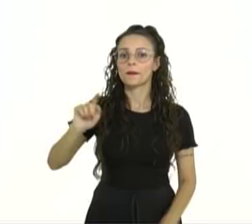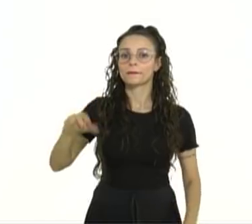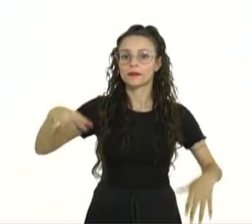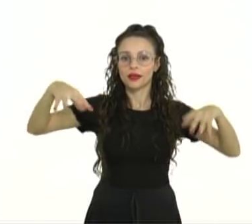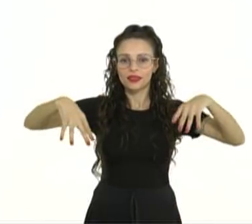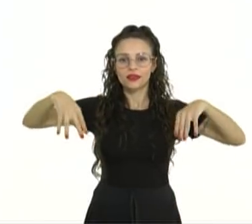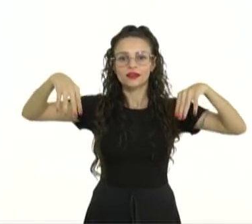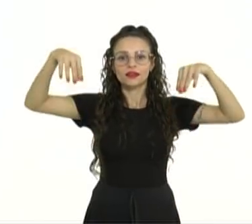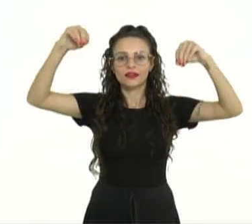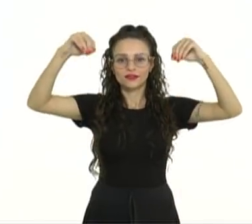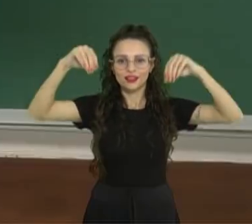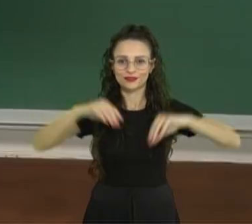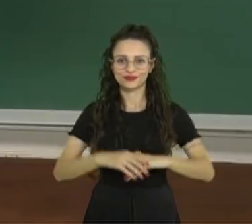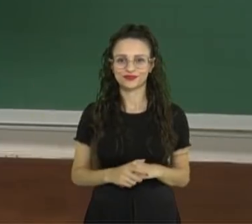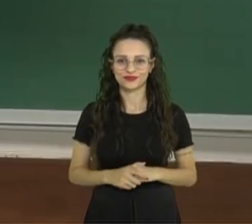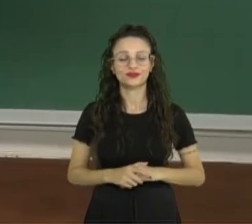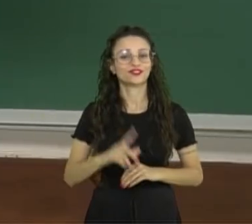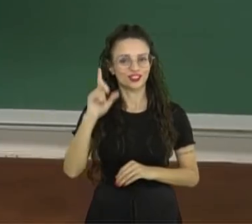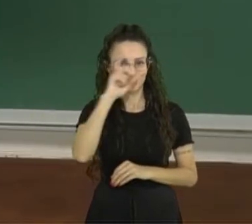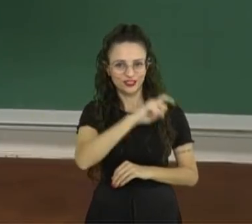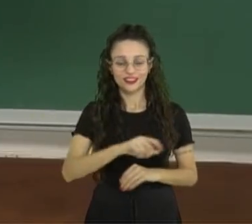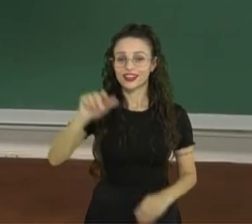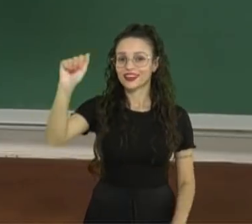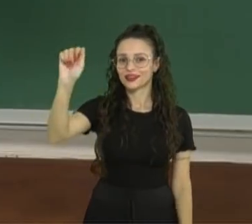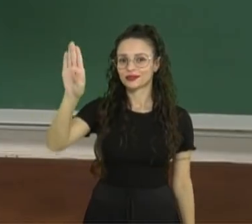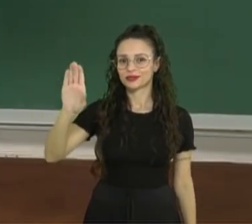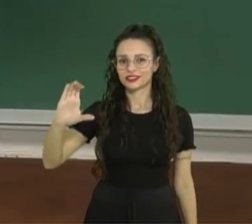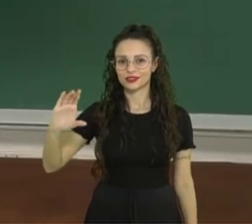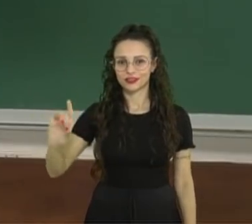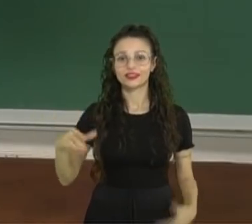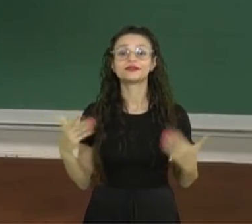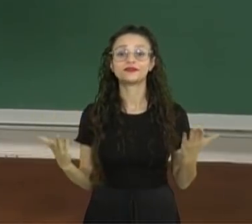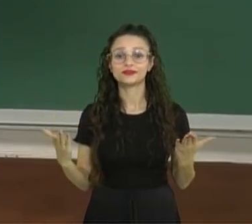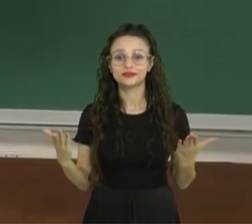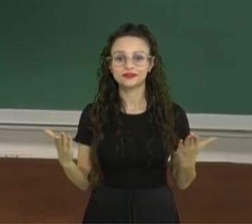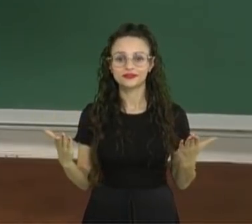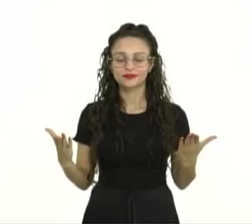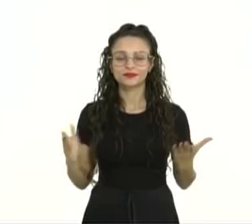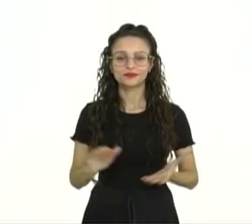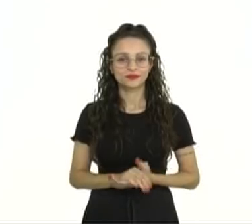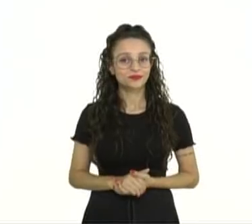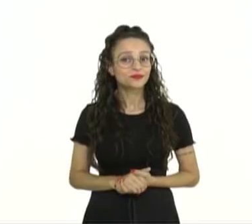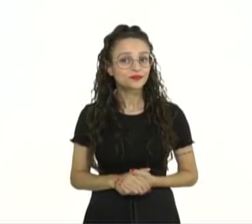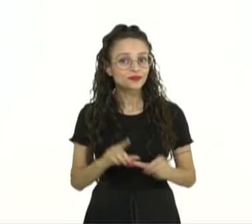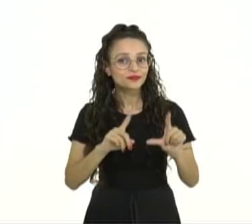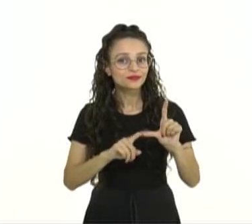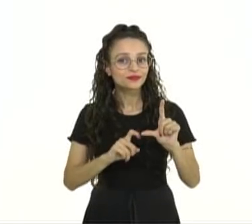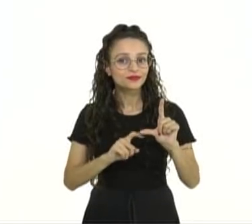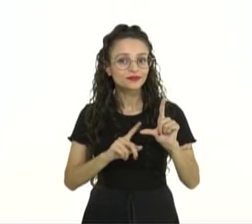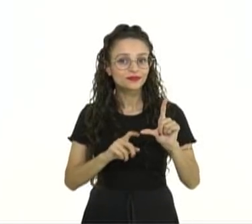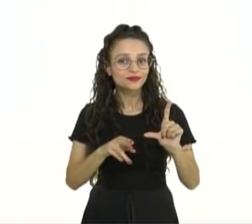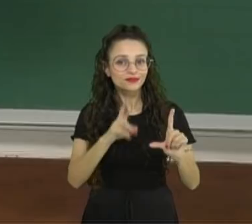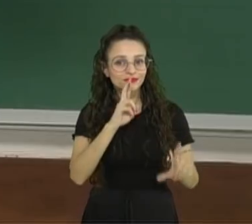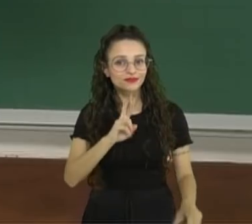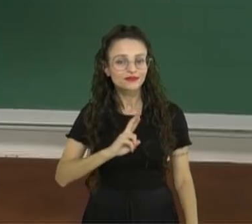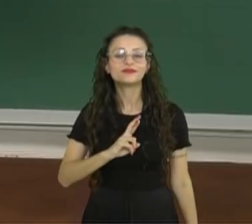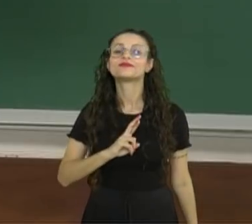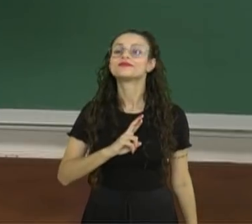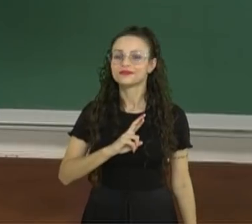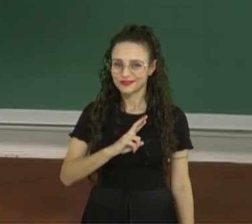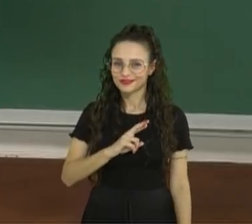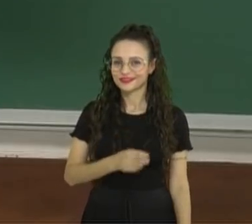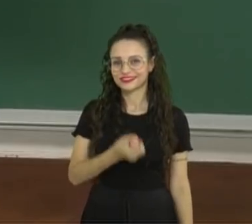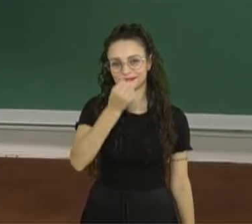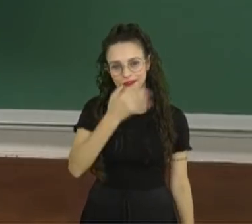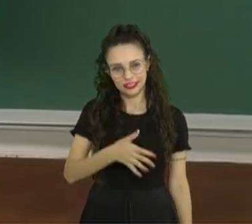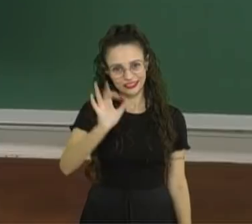de pedras medievais? Essa tá difícil. Letra A, B, C ou D, galerinha? Caprichei nessa. Letra qual?